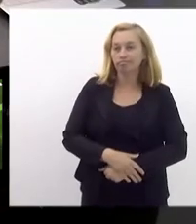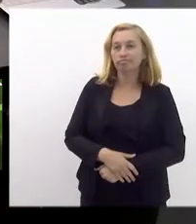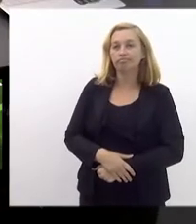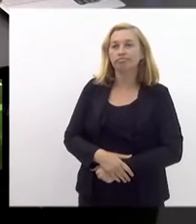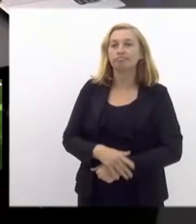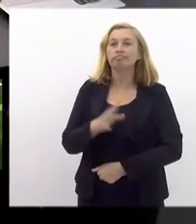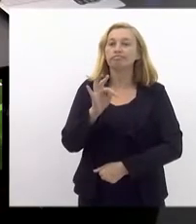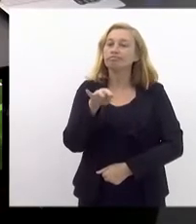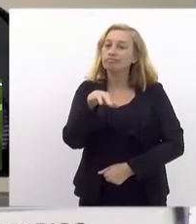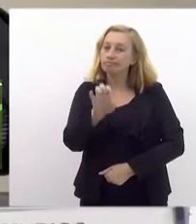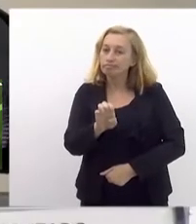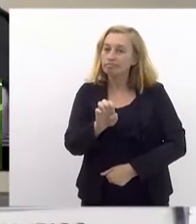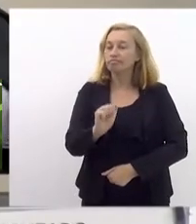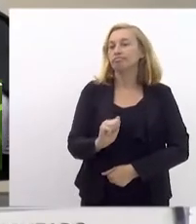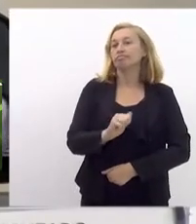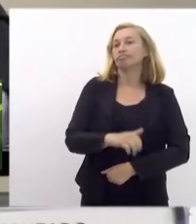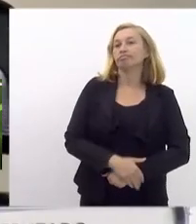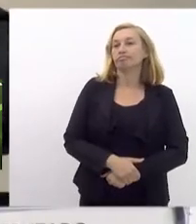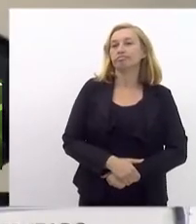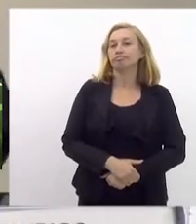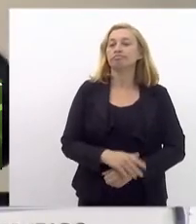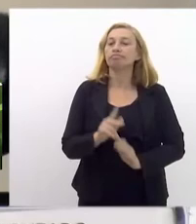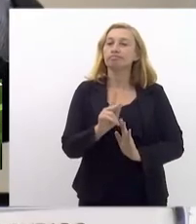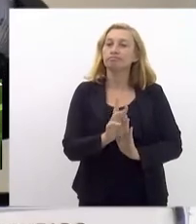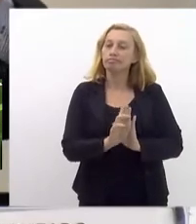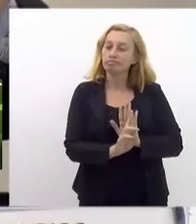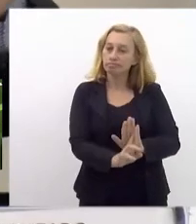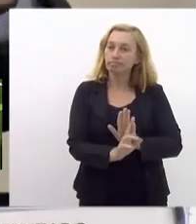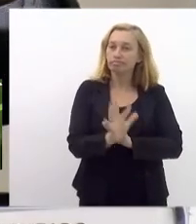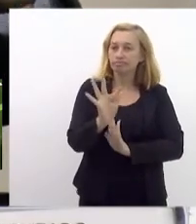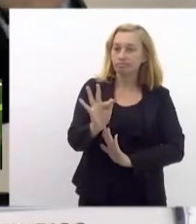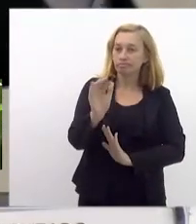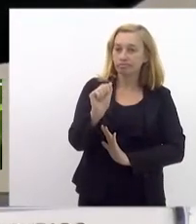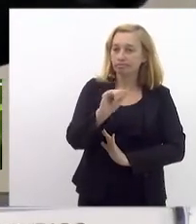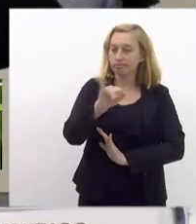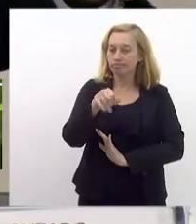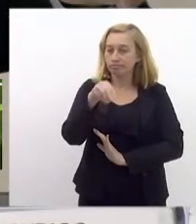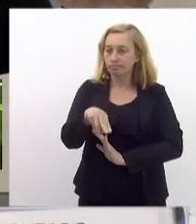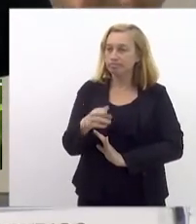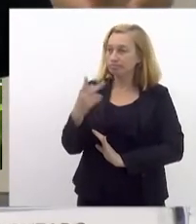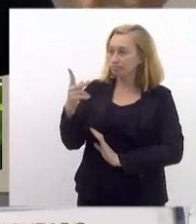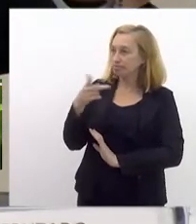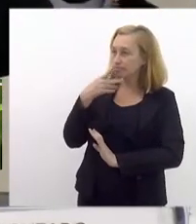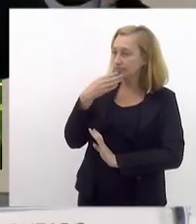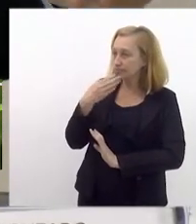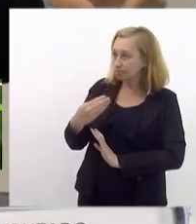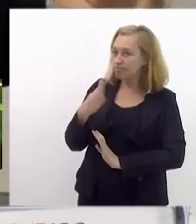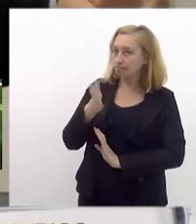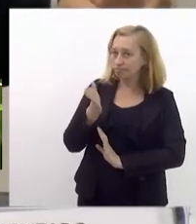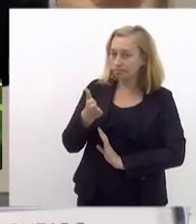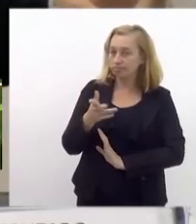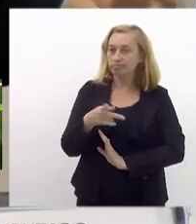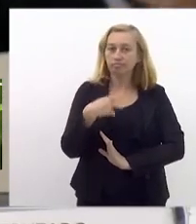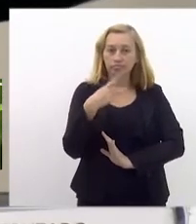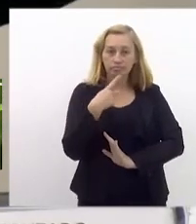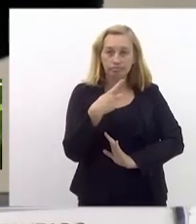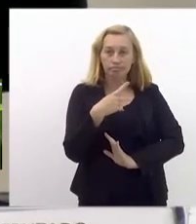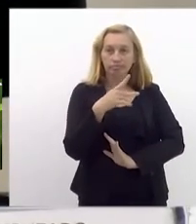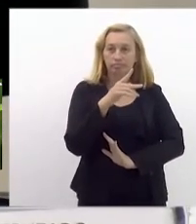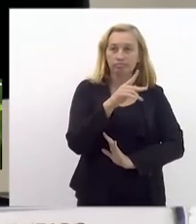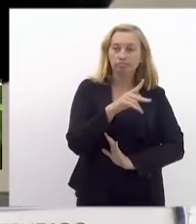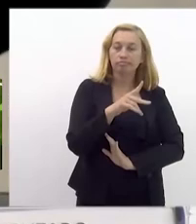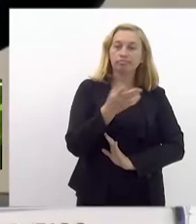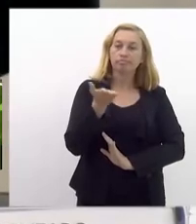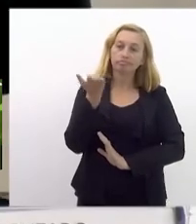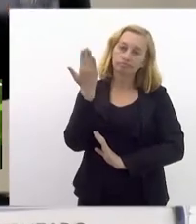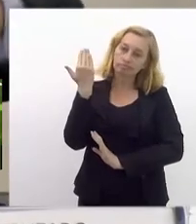Obrigado, Tatiana Abranches, representando aqui a FIRJAN. Essa sua sugestão também já tinha sido feita pelo Ildeu mais cedo e na sessão